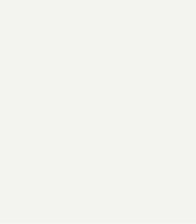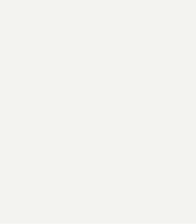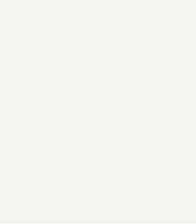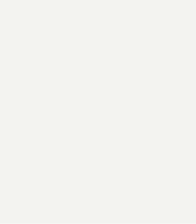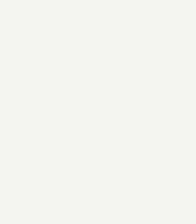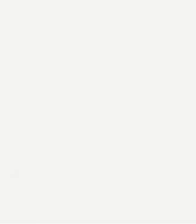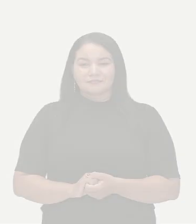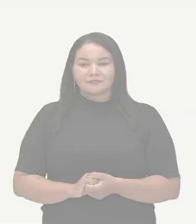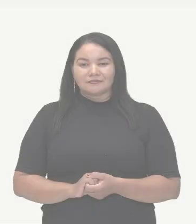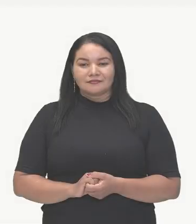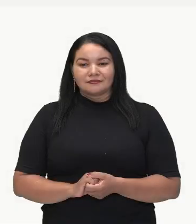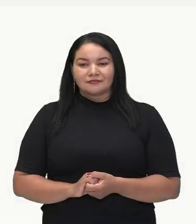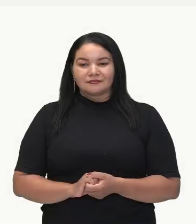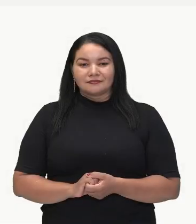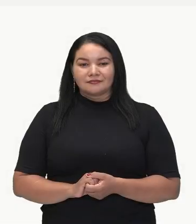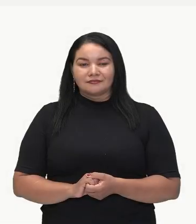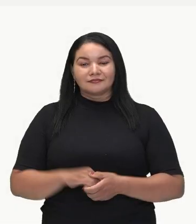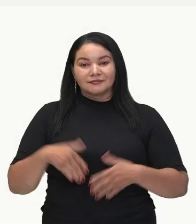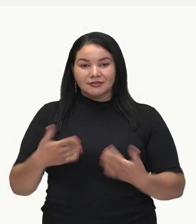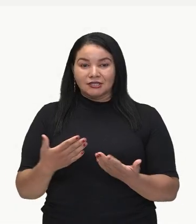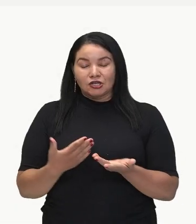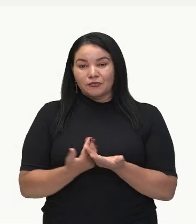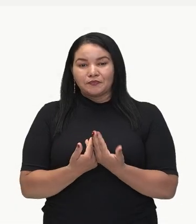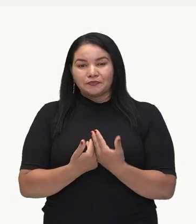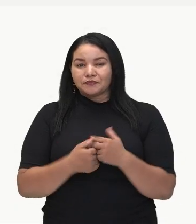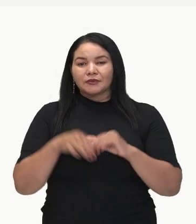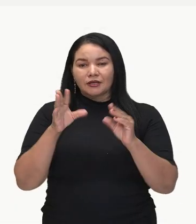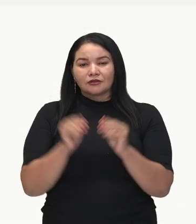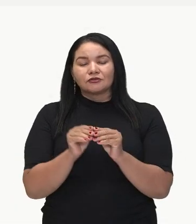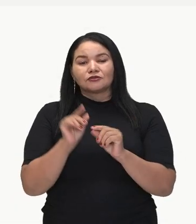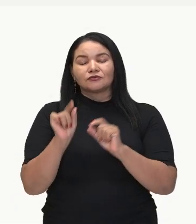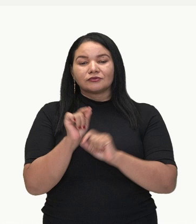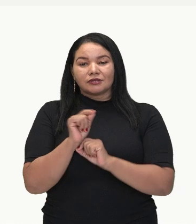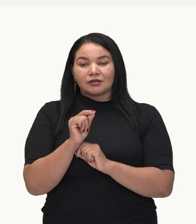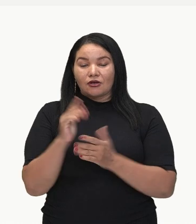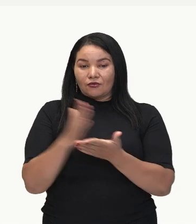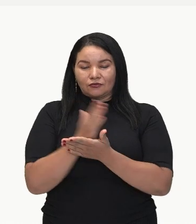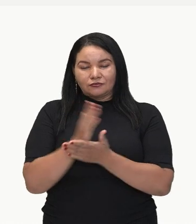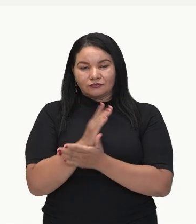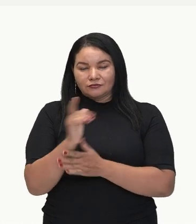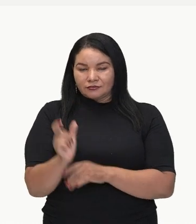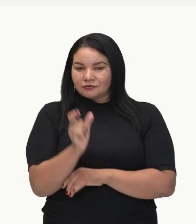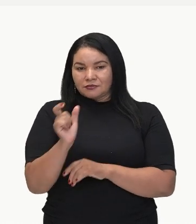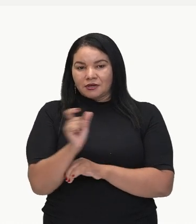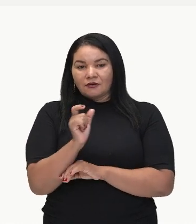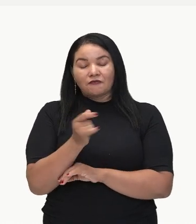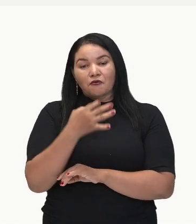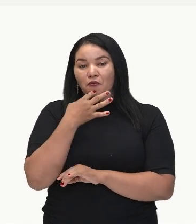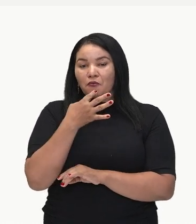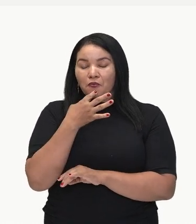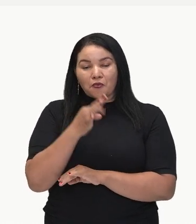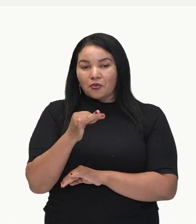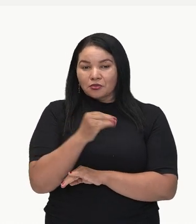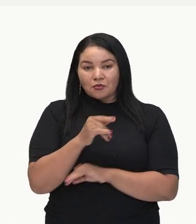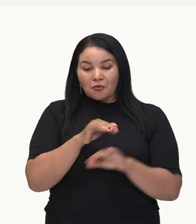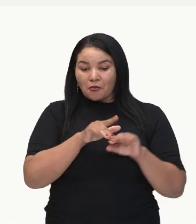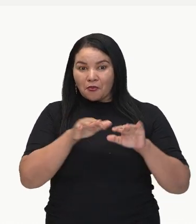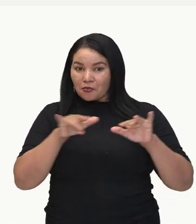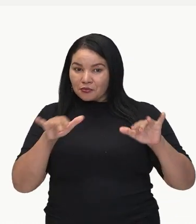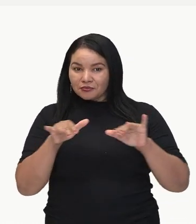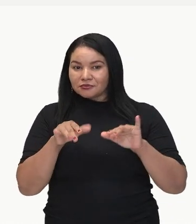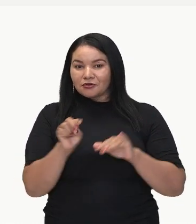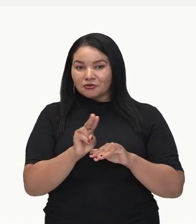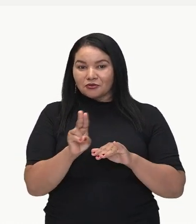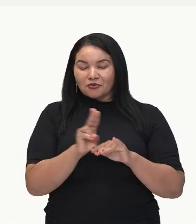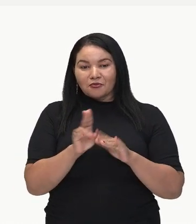Algumas palavras, nós não conhecemos toda ela, né? Todo o nome